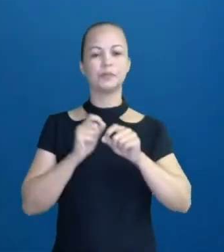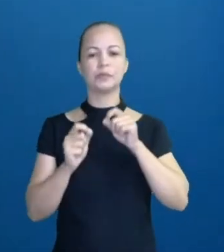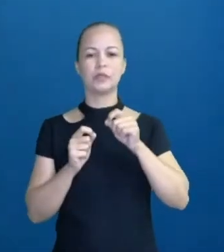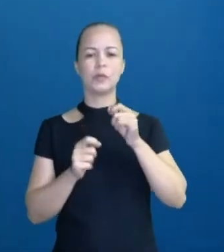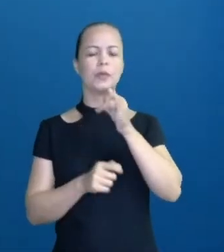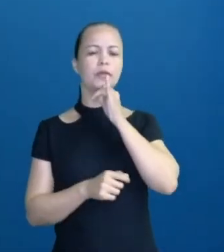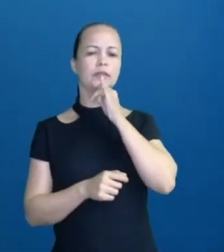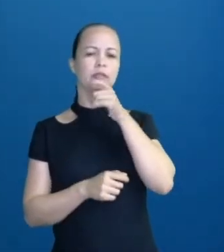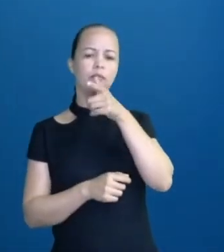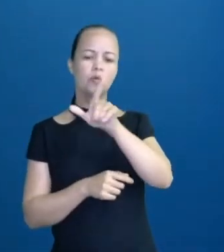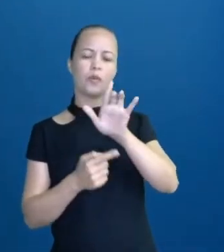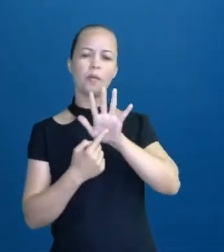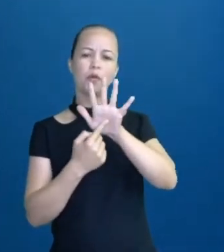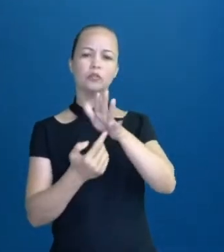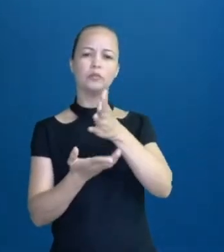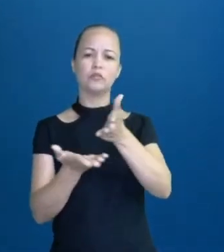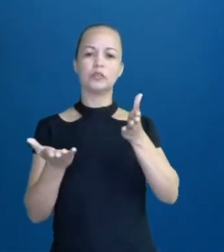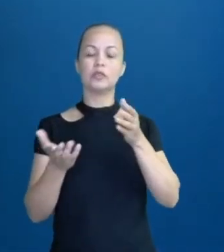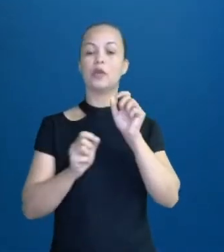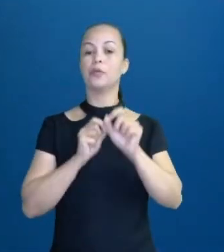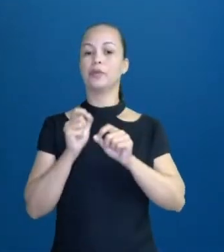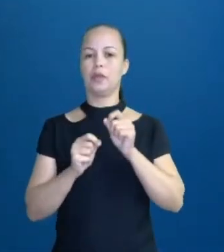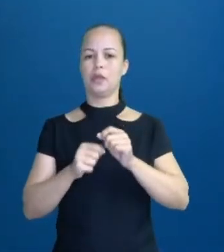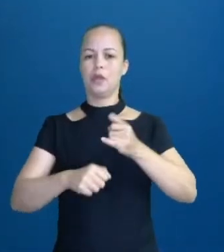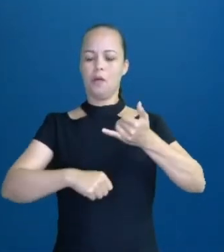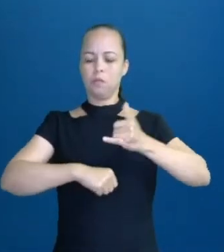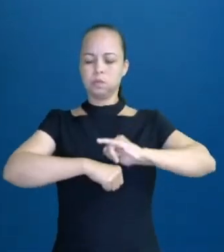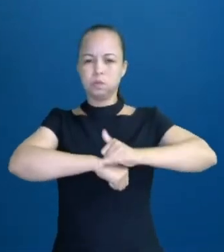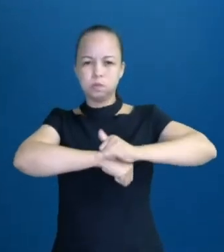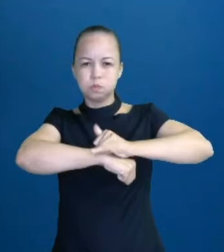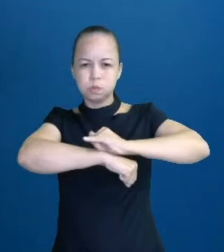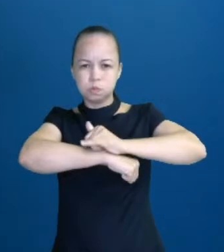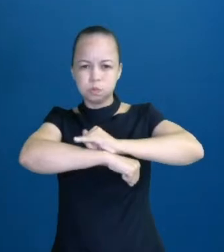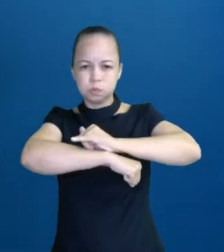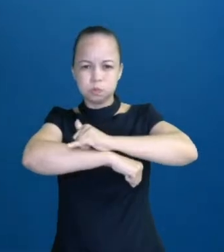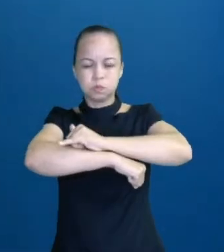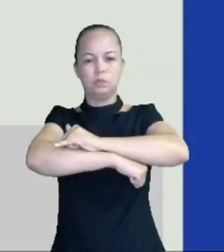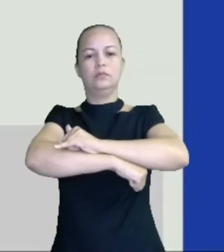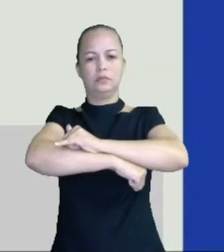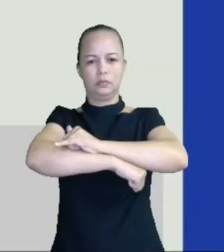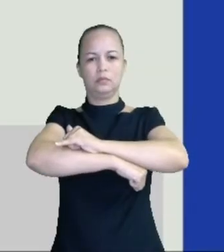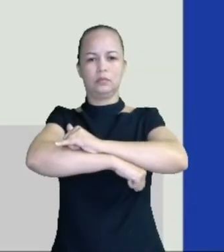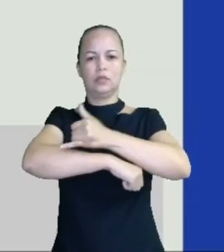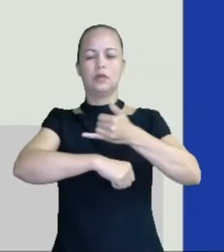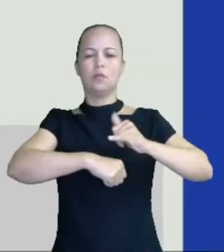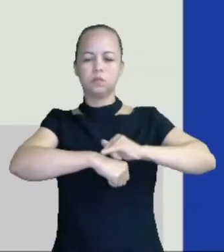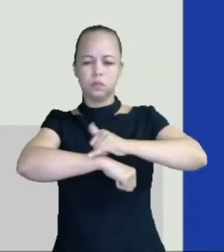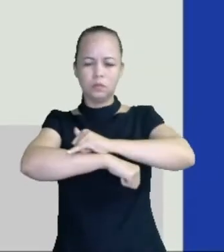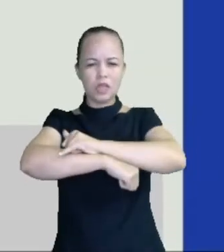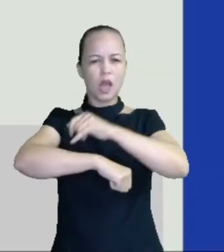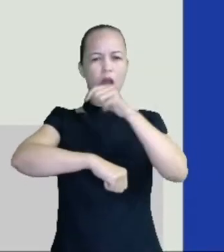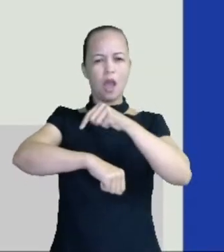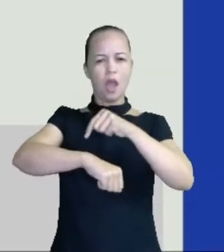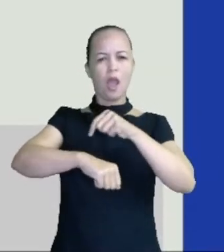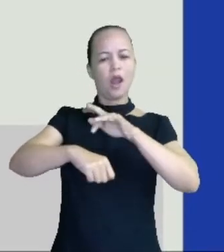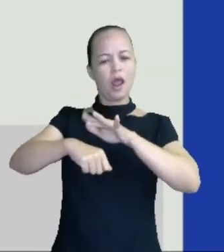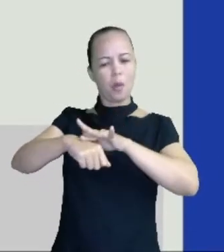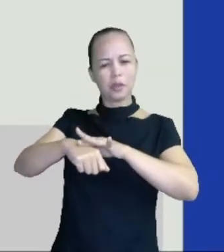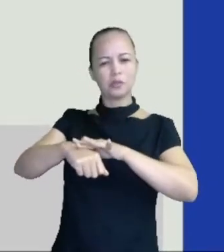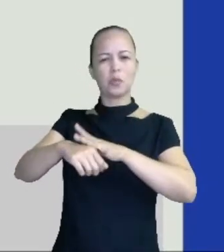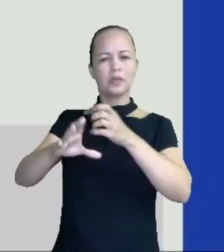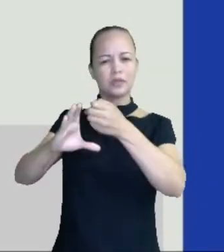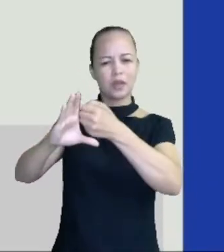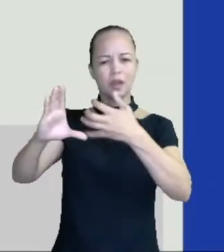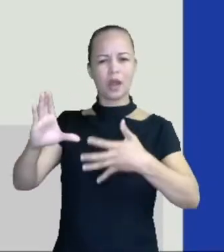um exemplo, né, nessa nossa aula, é a respeito da obesidade, tá certo? A obesidade ela é uma doença que ela é caracterizada, né,